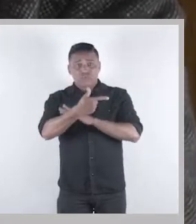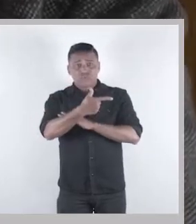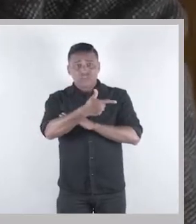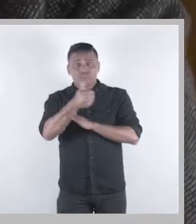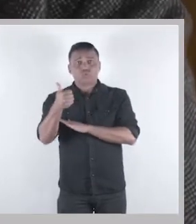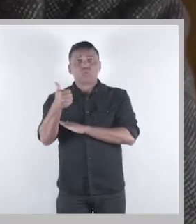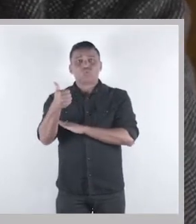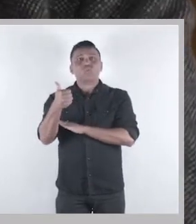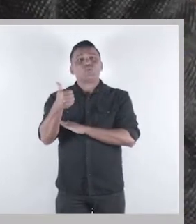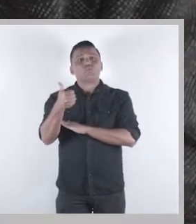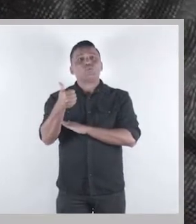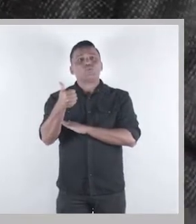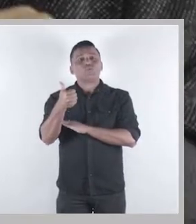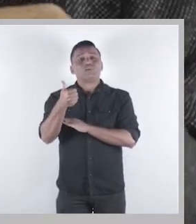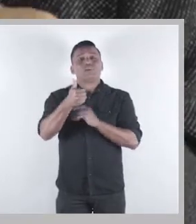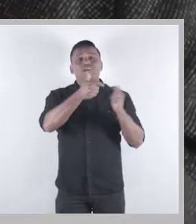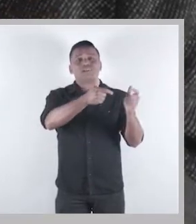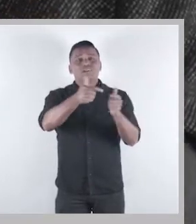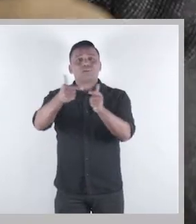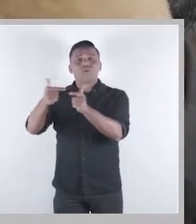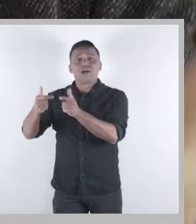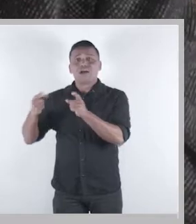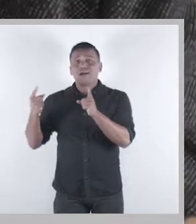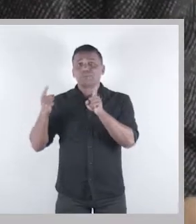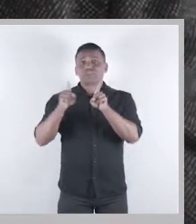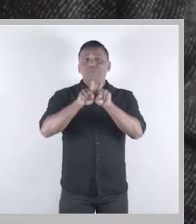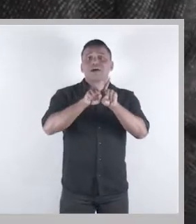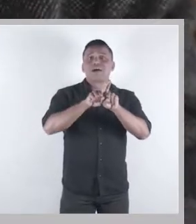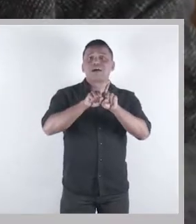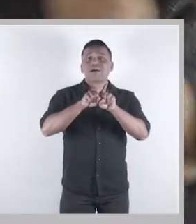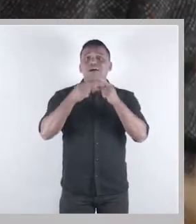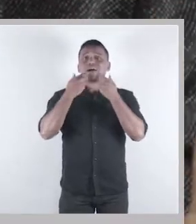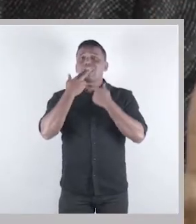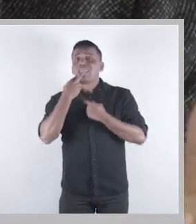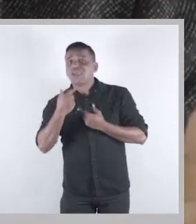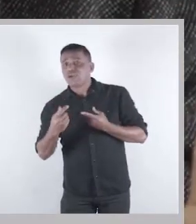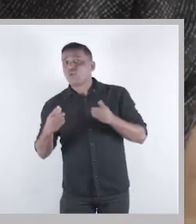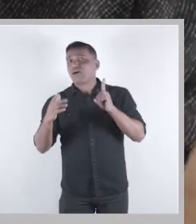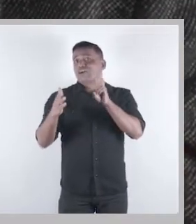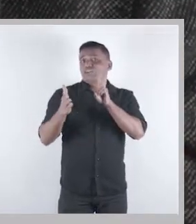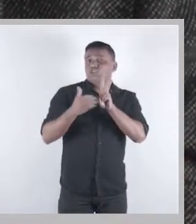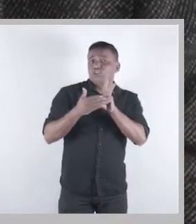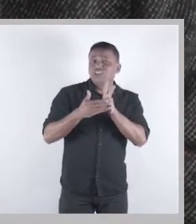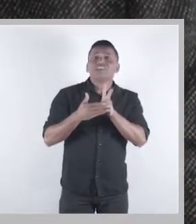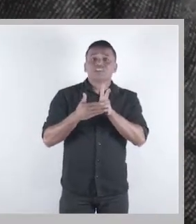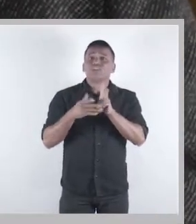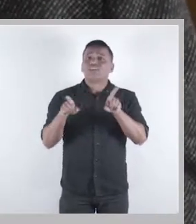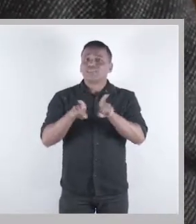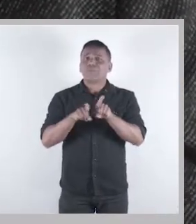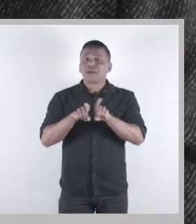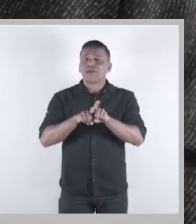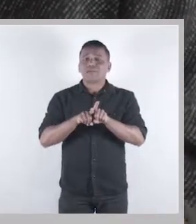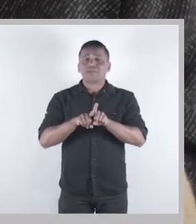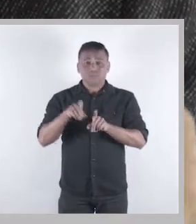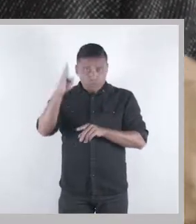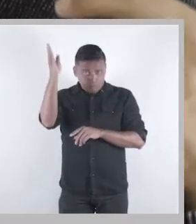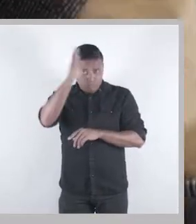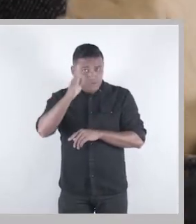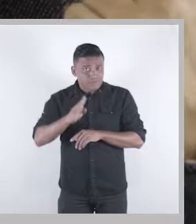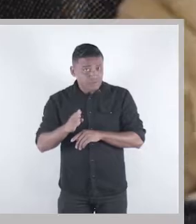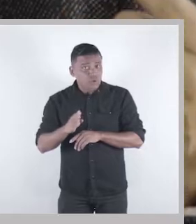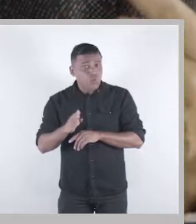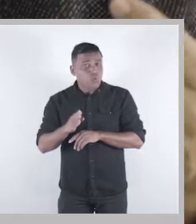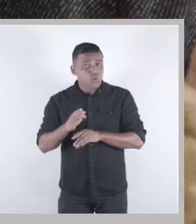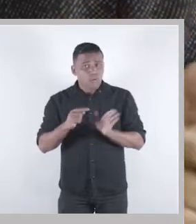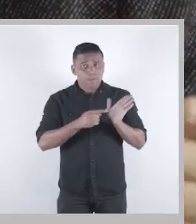com a língua indígena né E também o Brasil ele tem Aparecido mais os outros países e um texto importante do Otávio